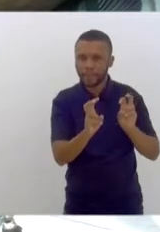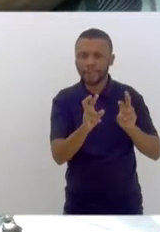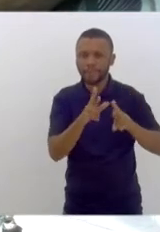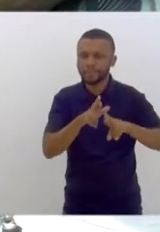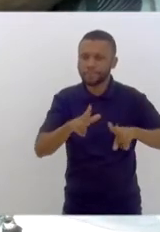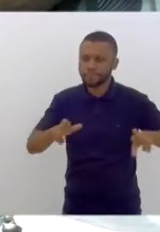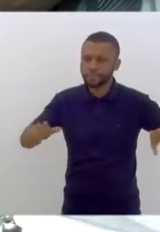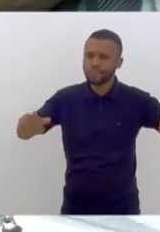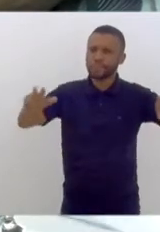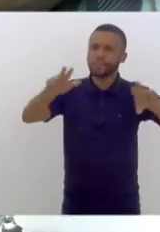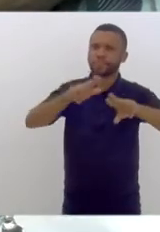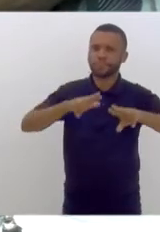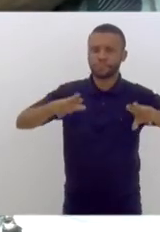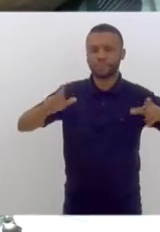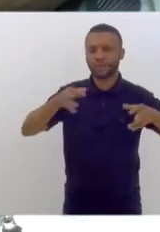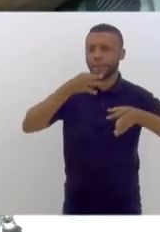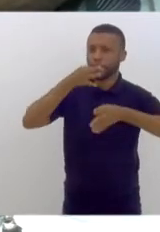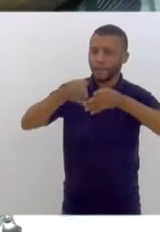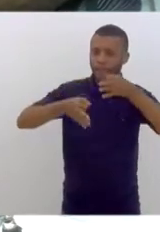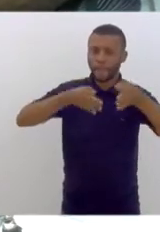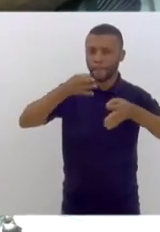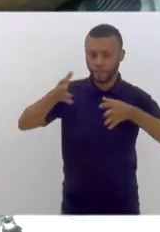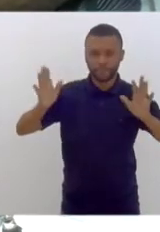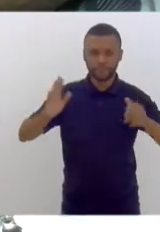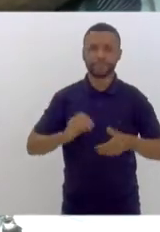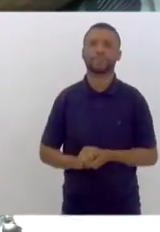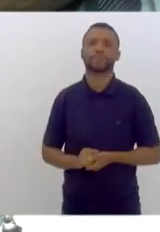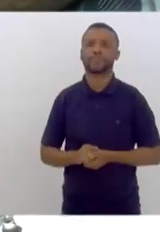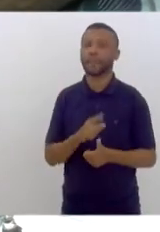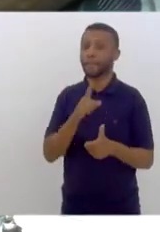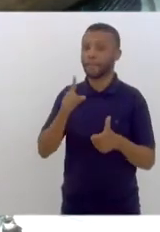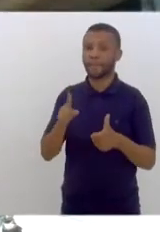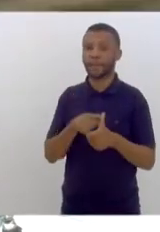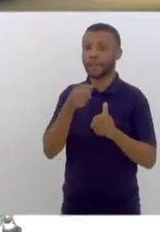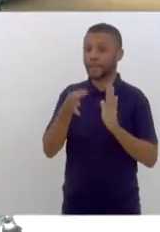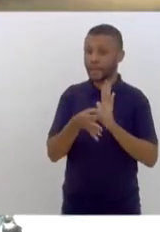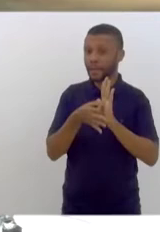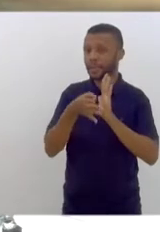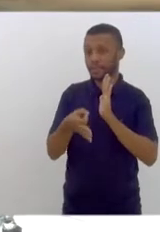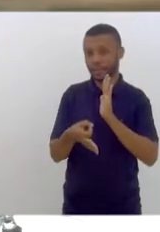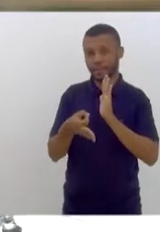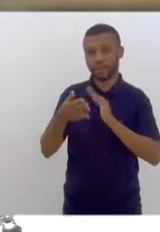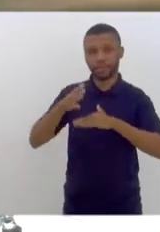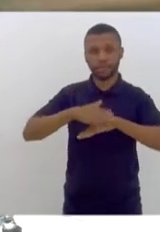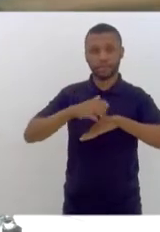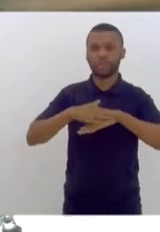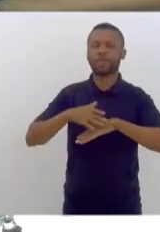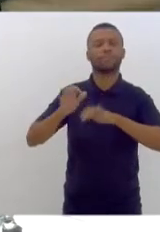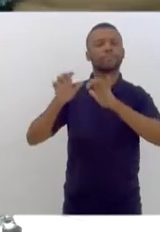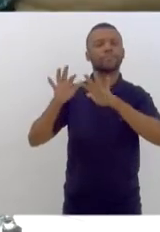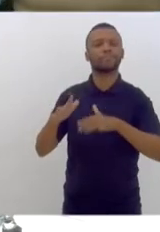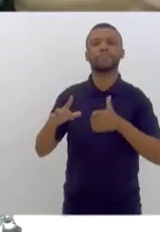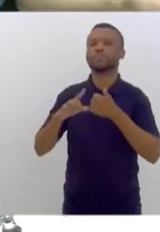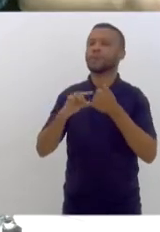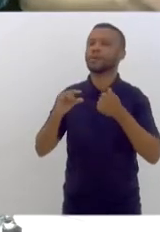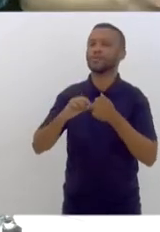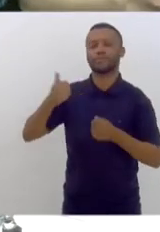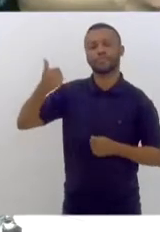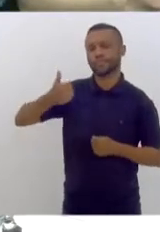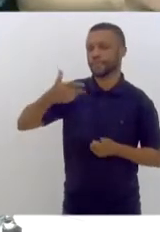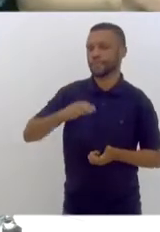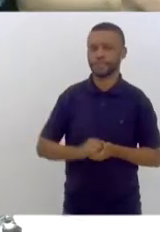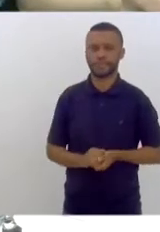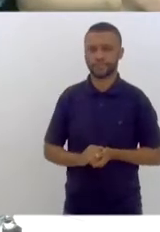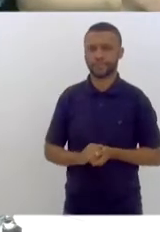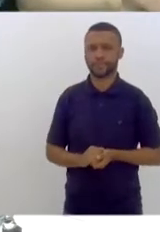forma diferente. Você vê que a primeira emenda que fiz, o que, que eu escrevi no artigo 1º? O